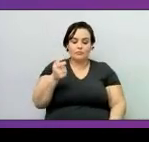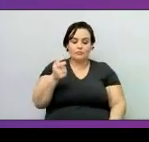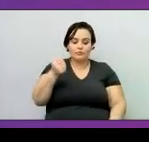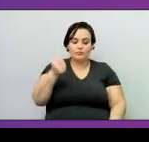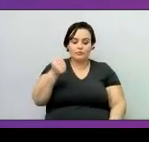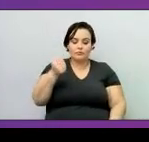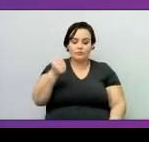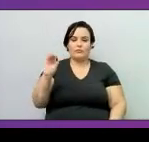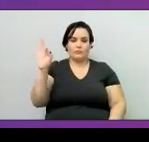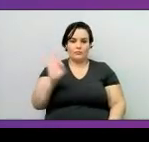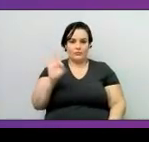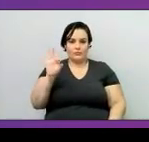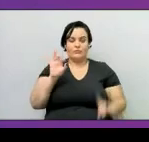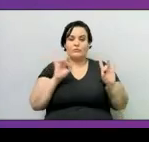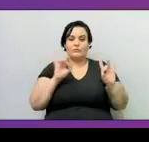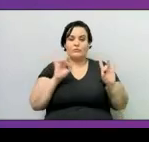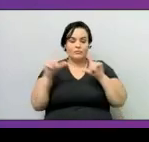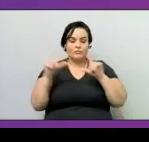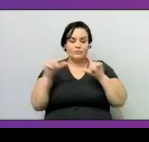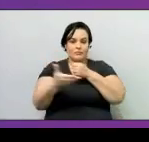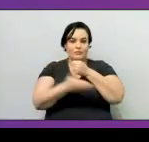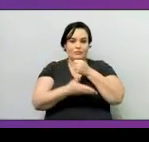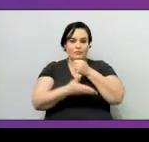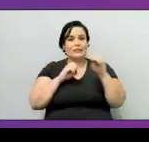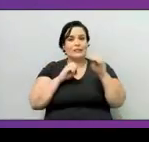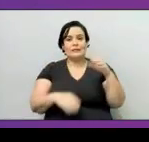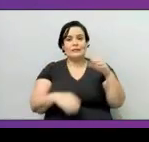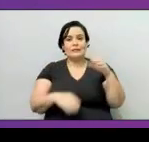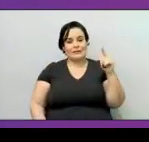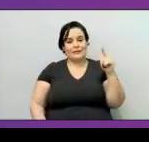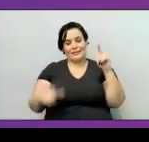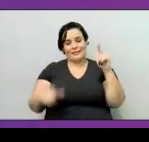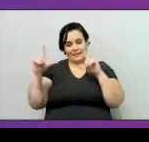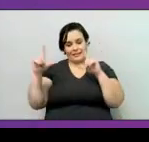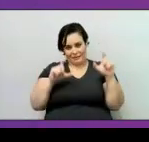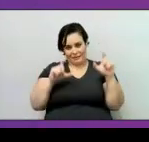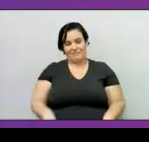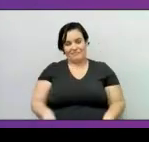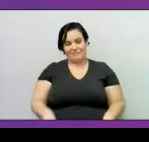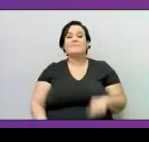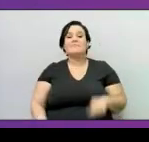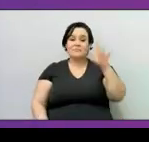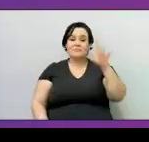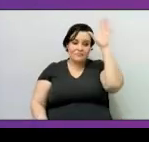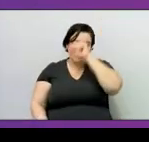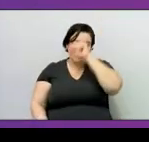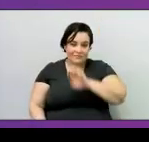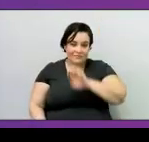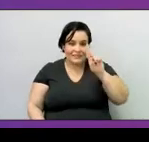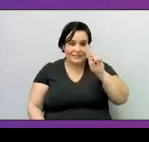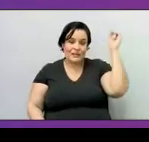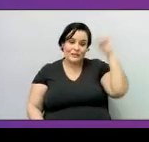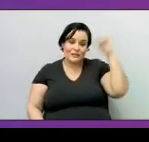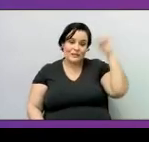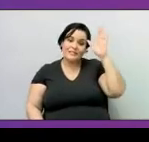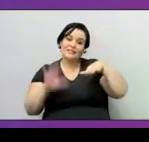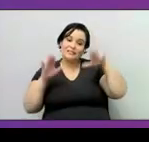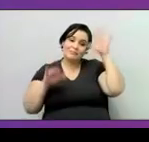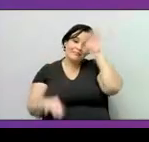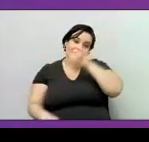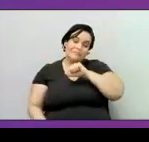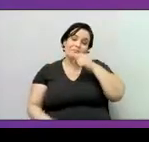básica você ensina a ser a câmera fotográfica é você aprende me dando com a luz aprender com alguns só precisa melhor coisa que vai lá e você aprende